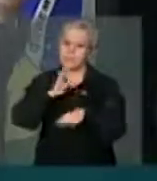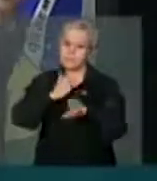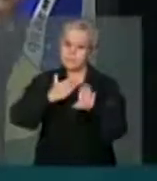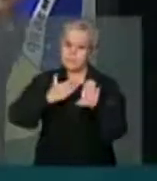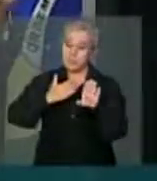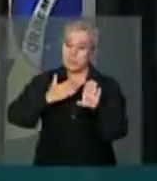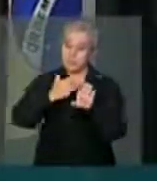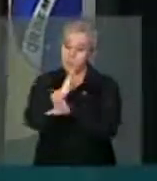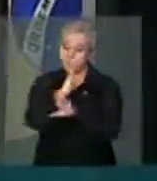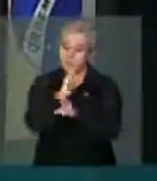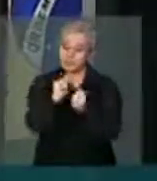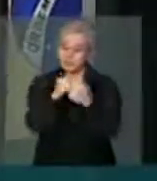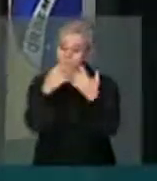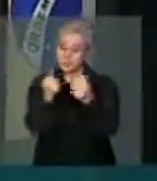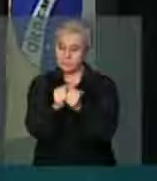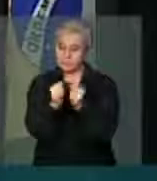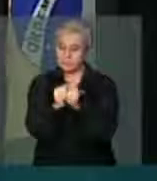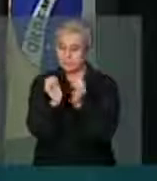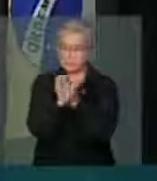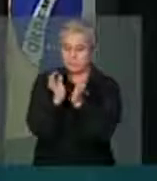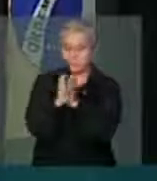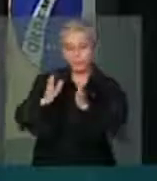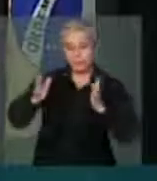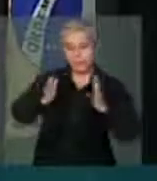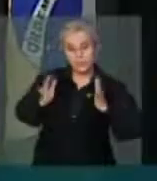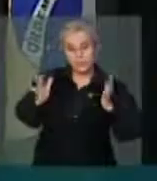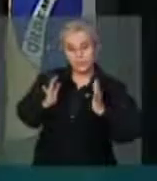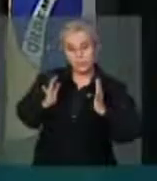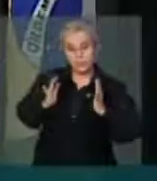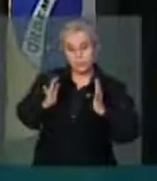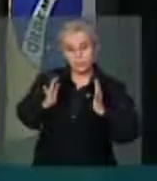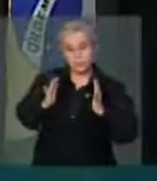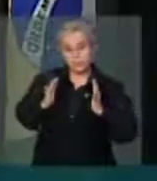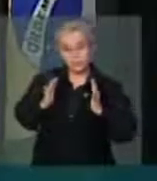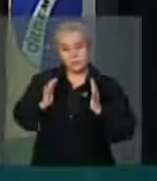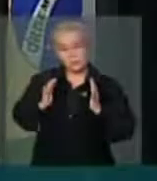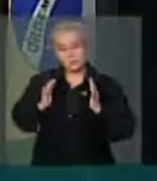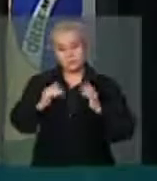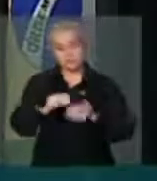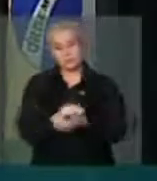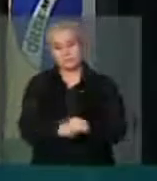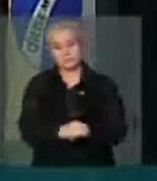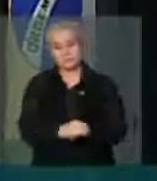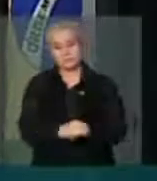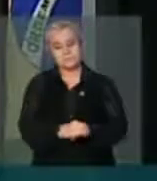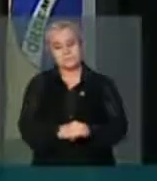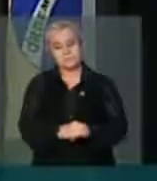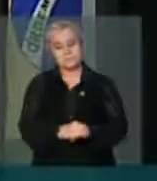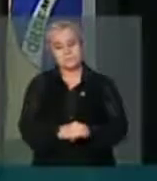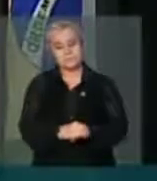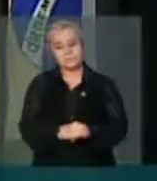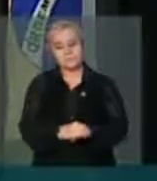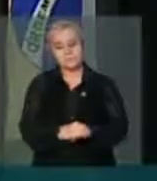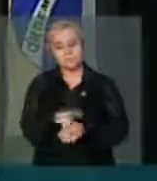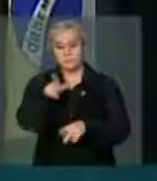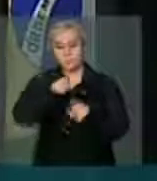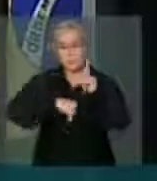ricos, que rejeitam, que aprovam em 14%, quando na